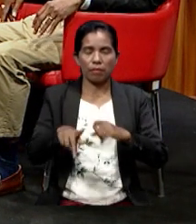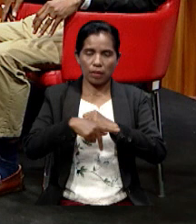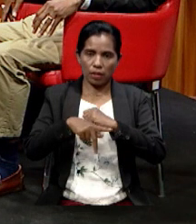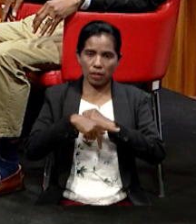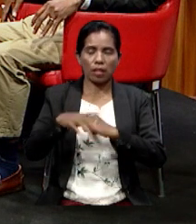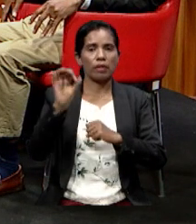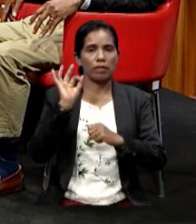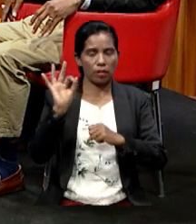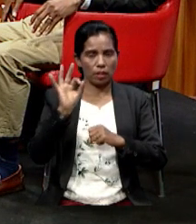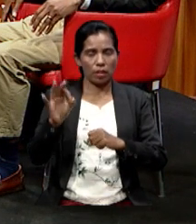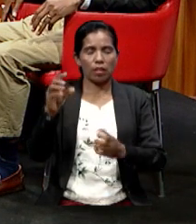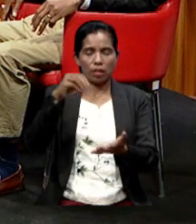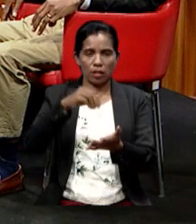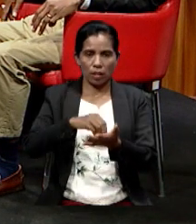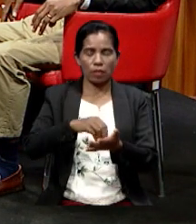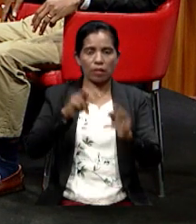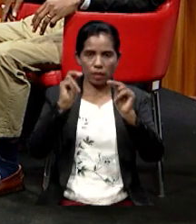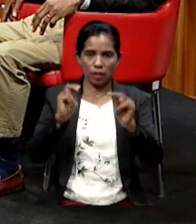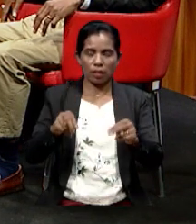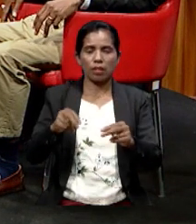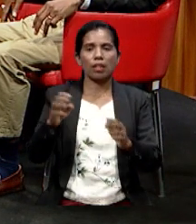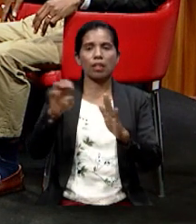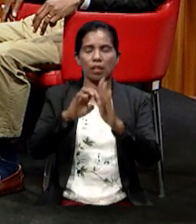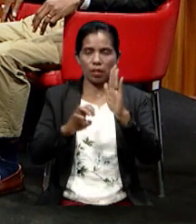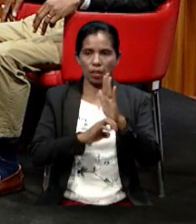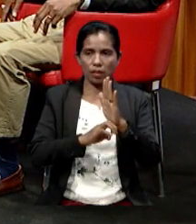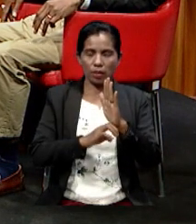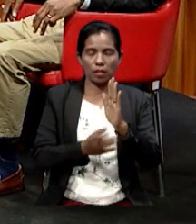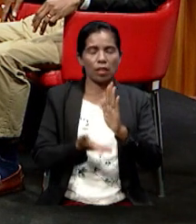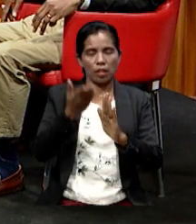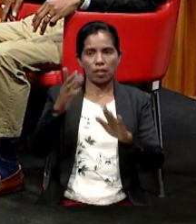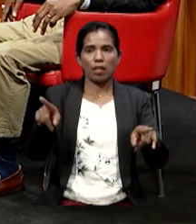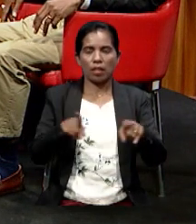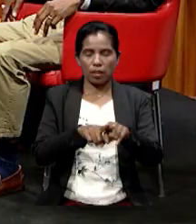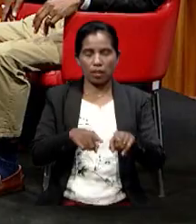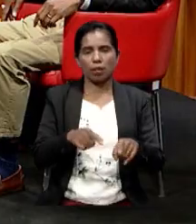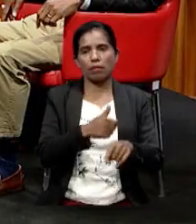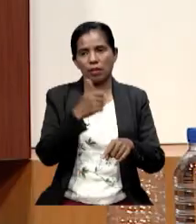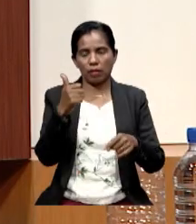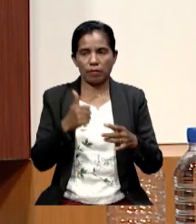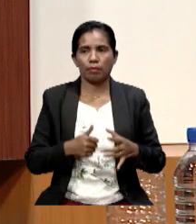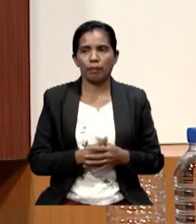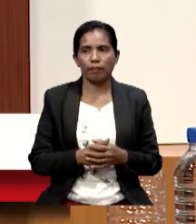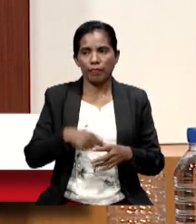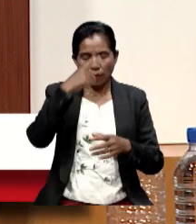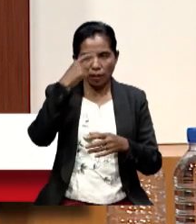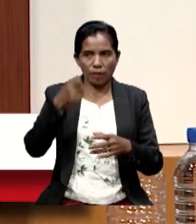Ásia e Interesse Nacional. António